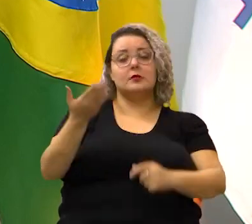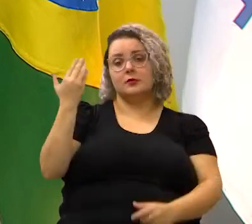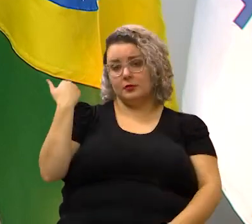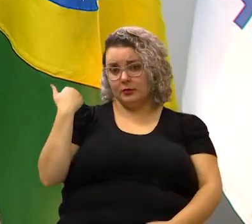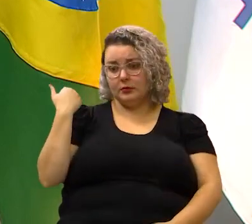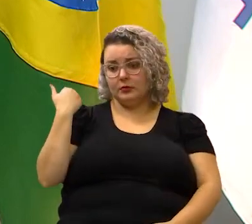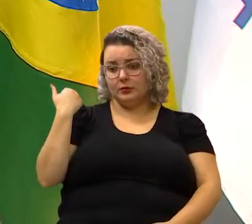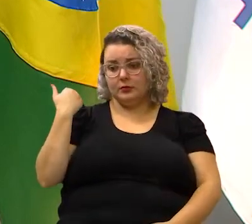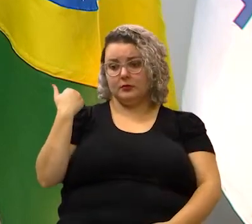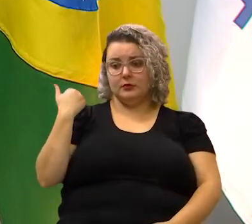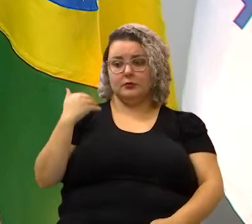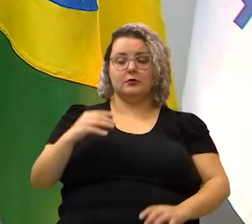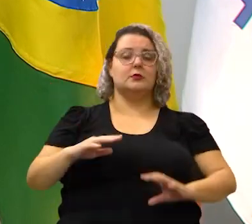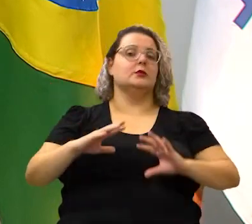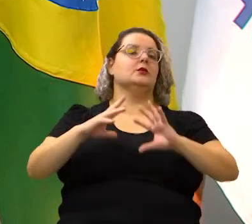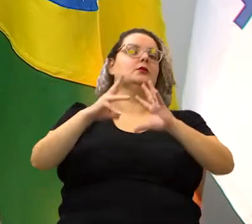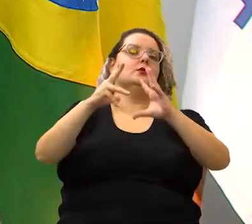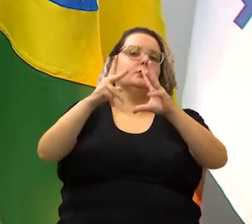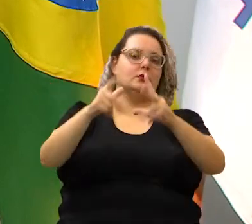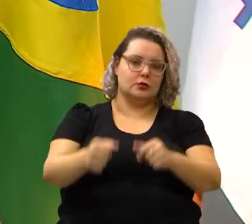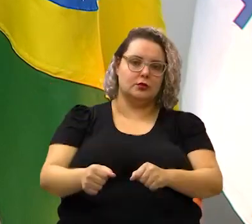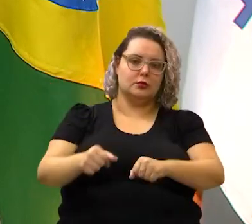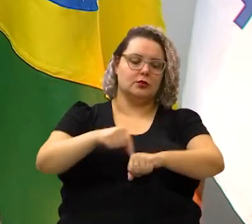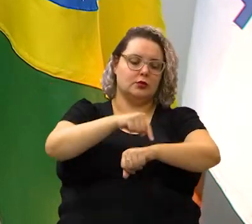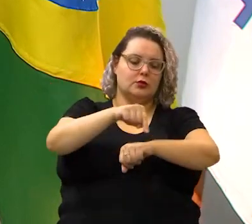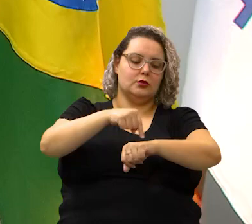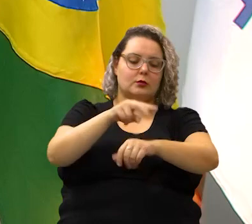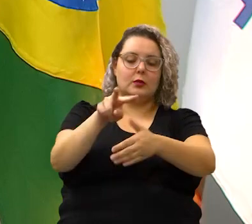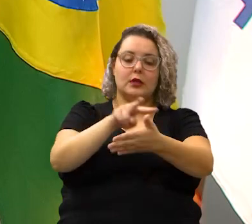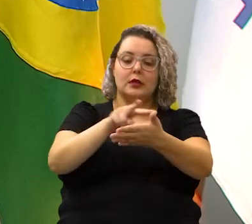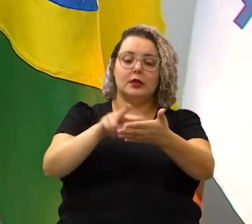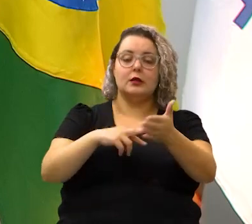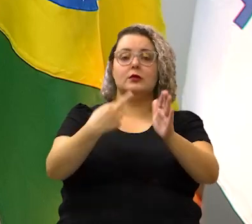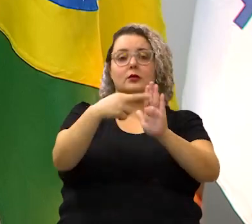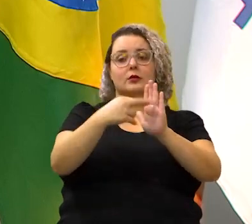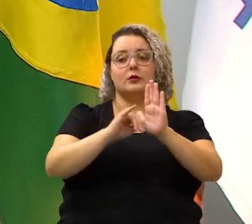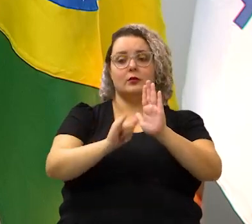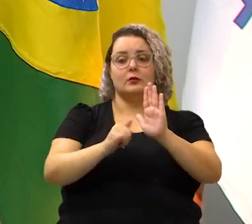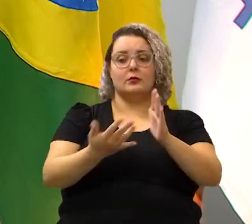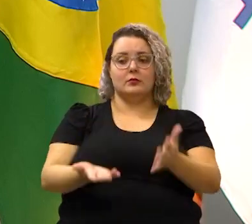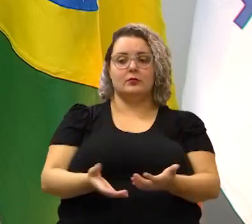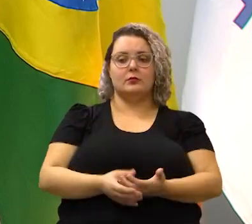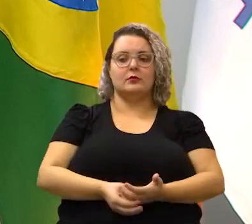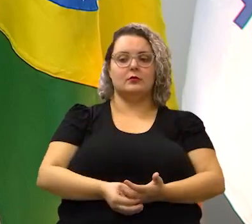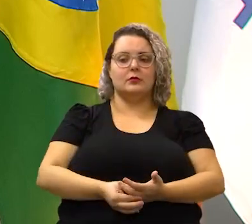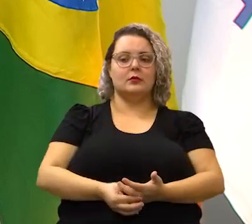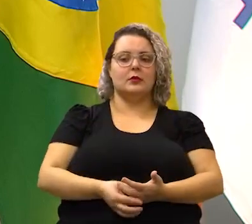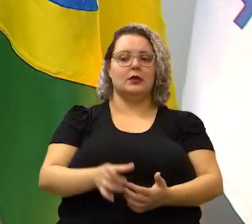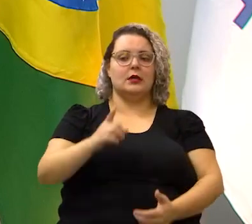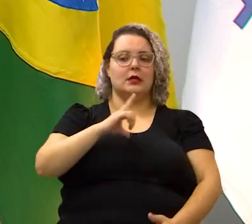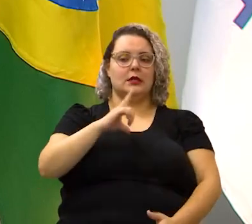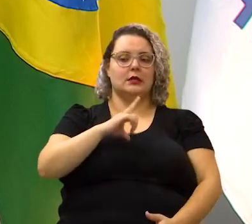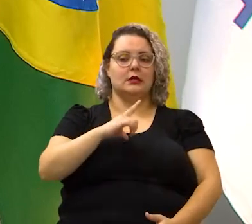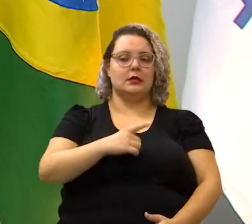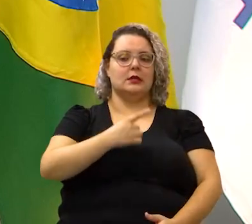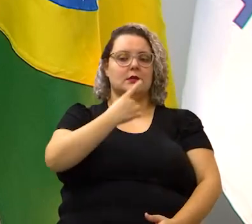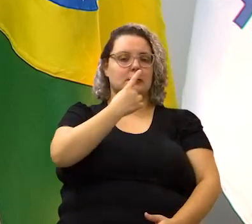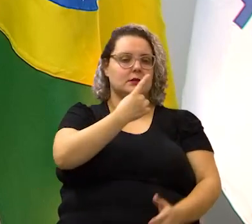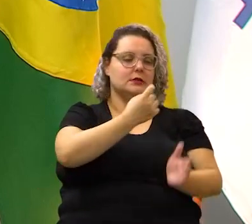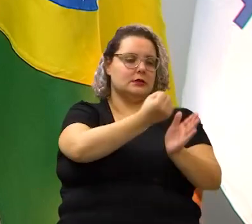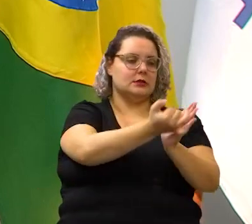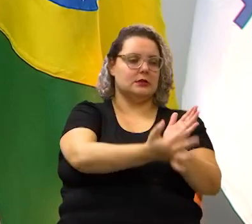na reunião passada ela foi totalmente tomada pela leitura do relatório como relatório possui